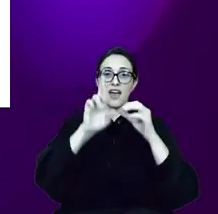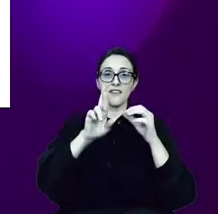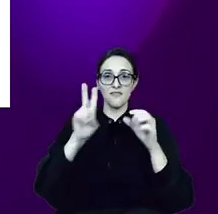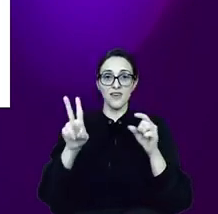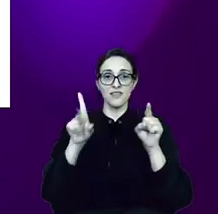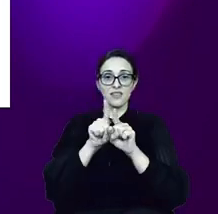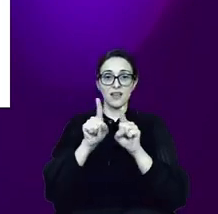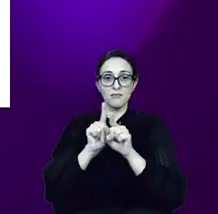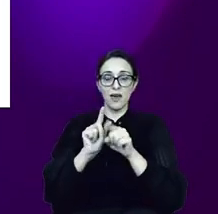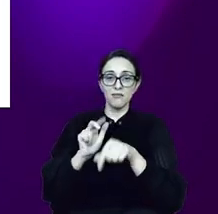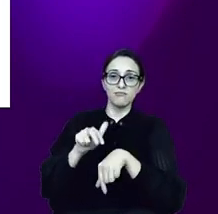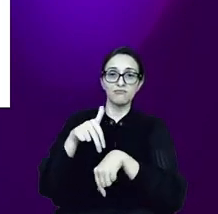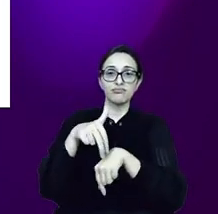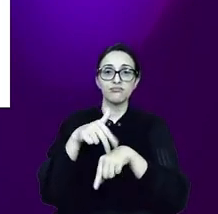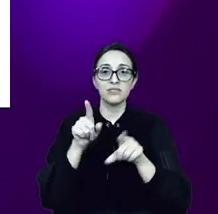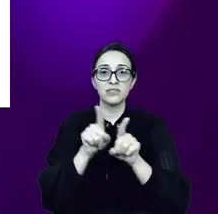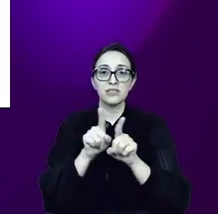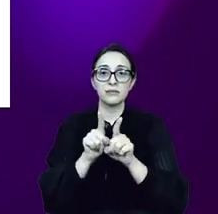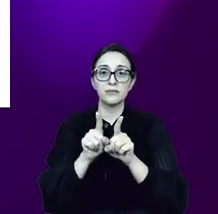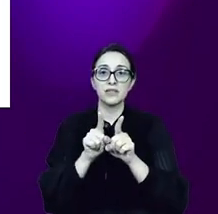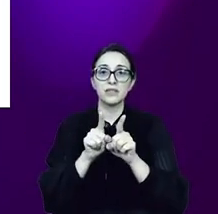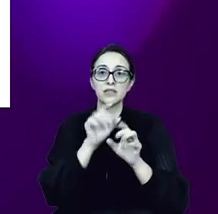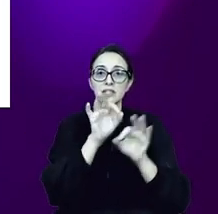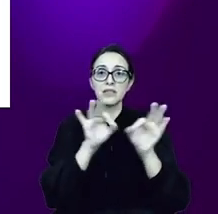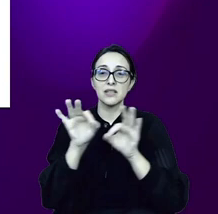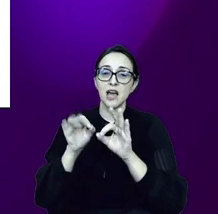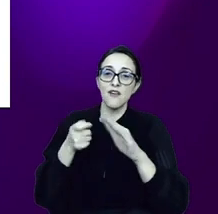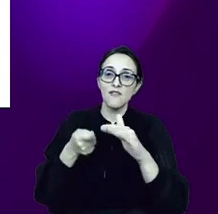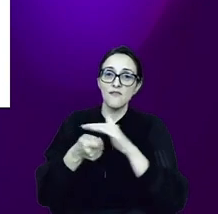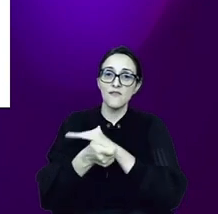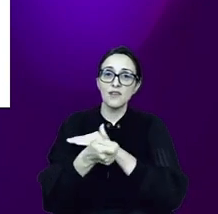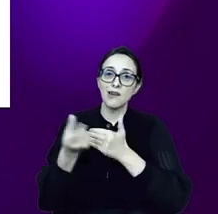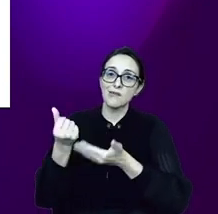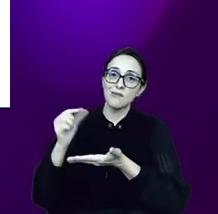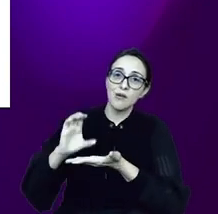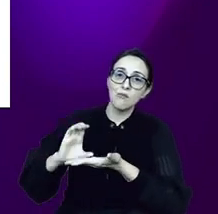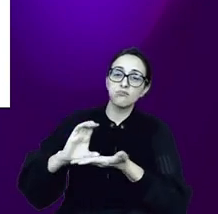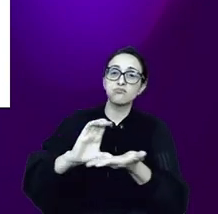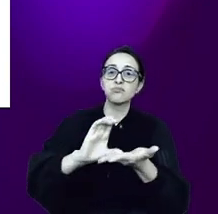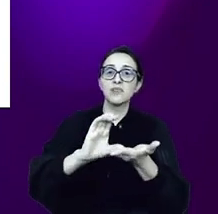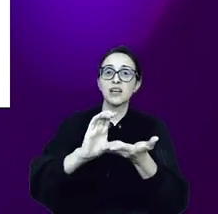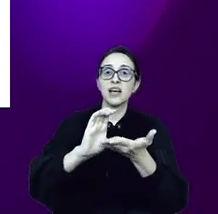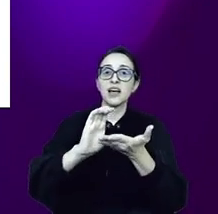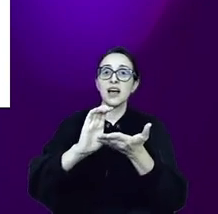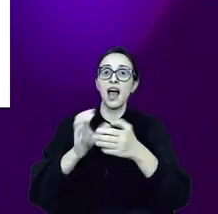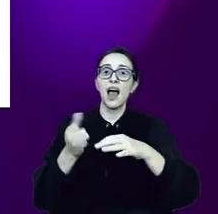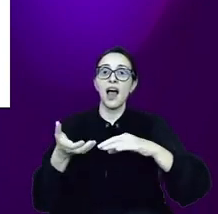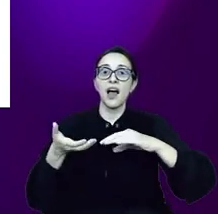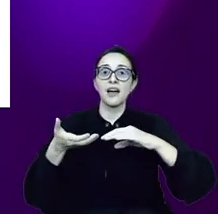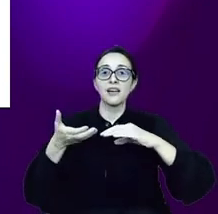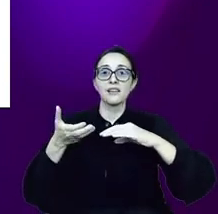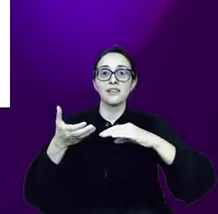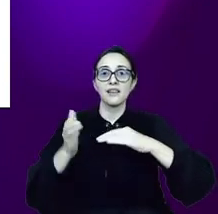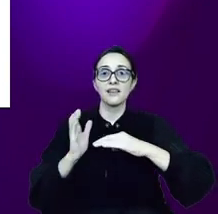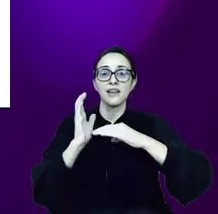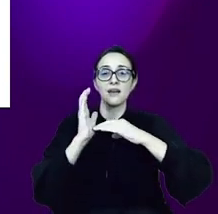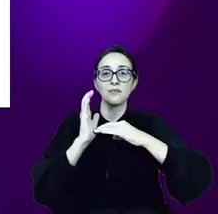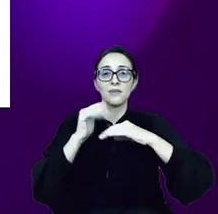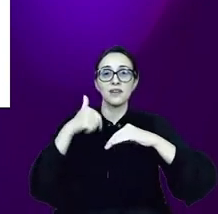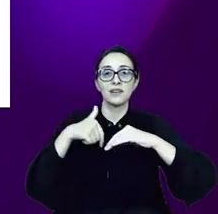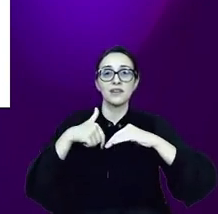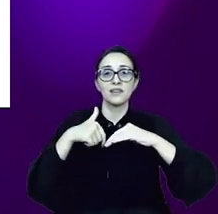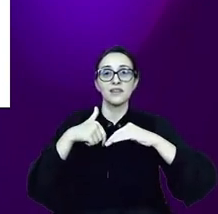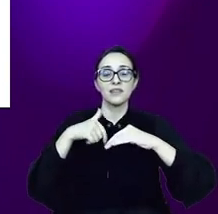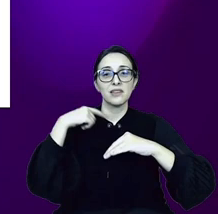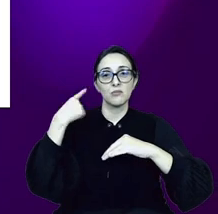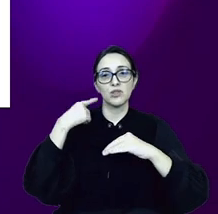Nós estamos começando agora um trial que, inclusive, foi financiado pela Câmara dos Deputados para ser feito, né? Isso mostra